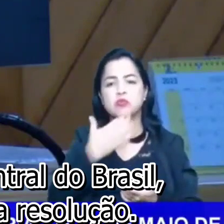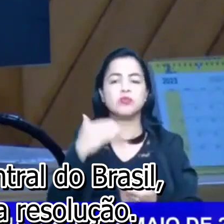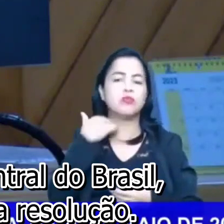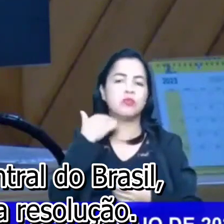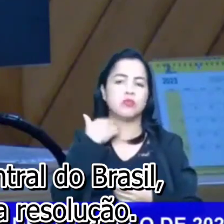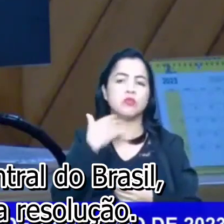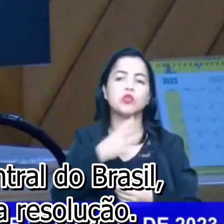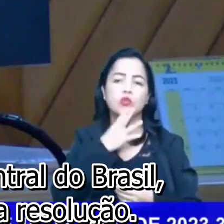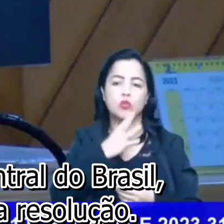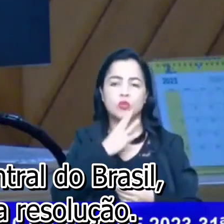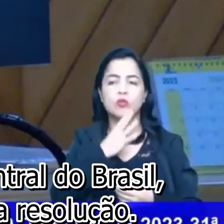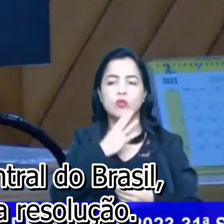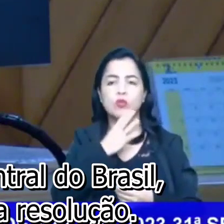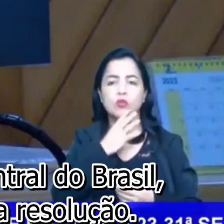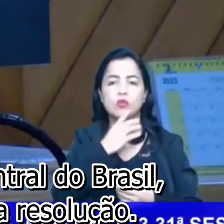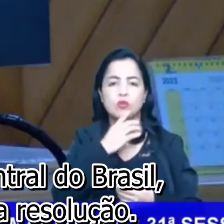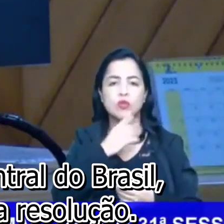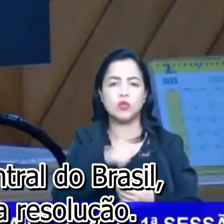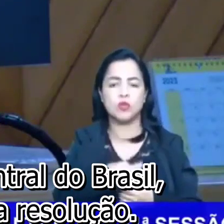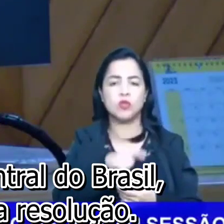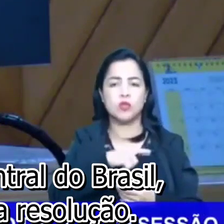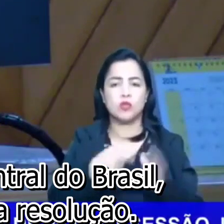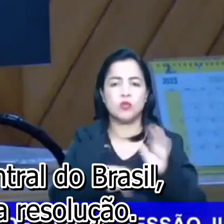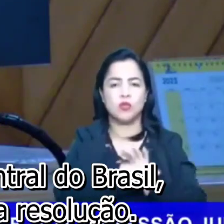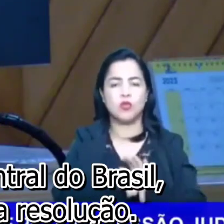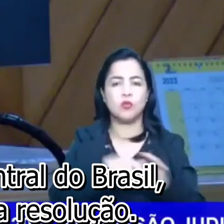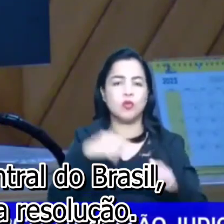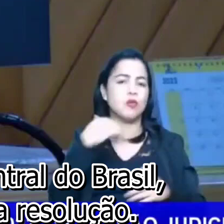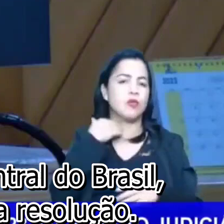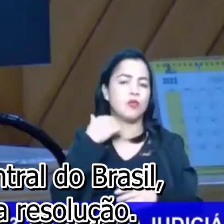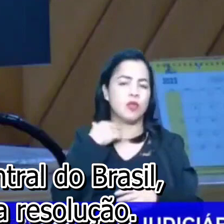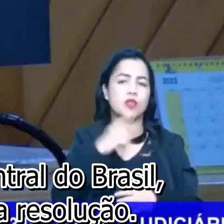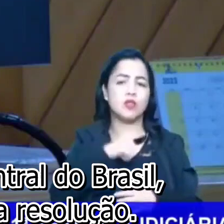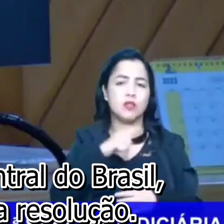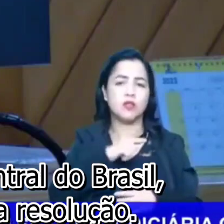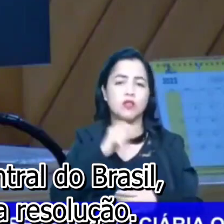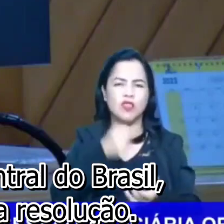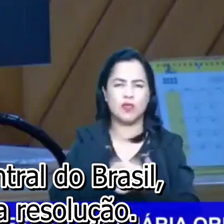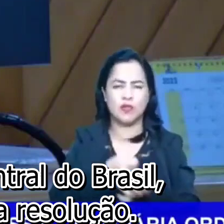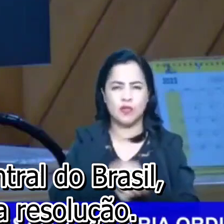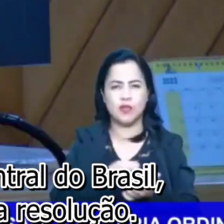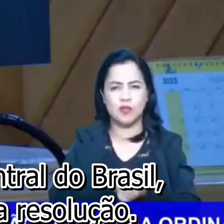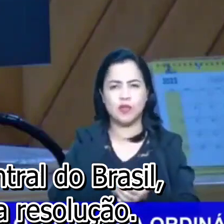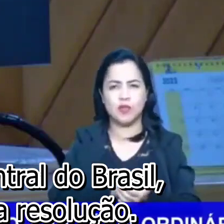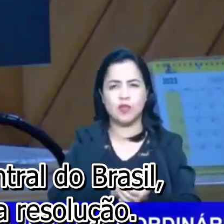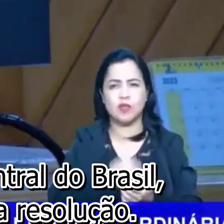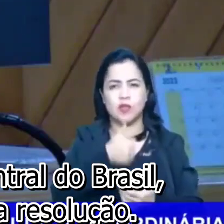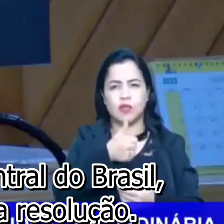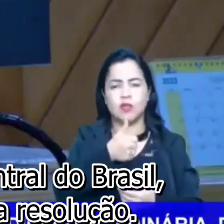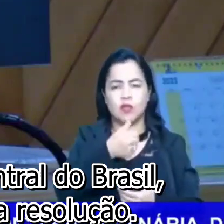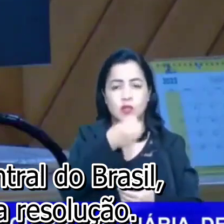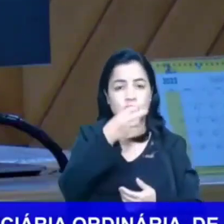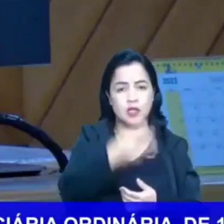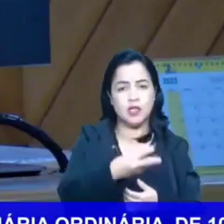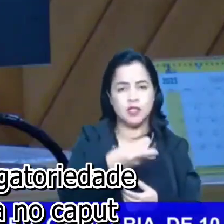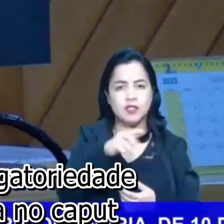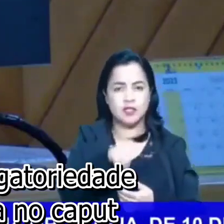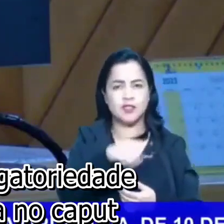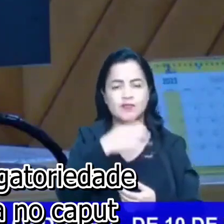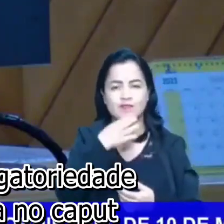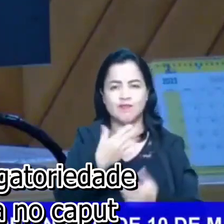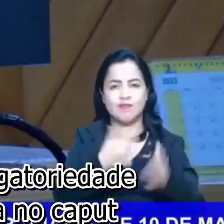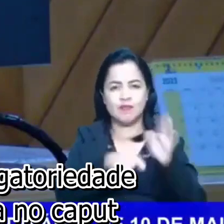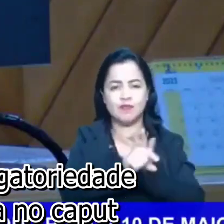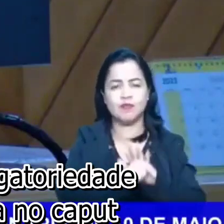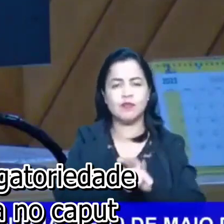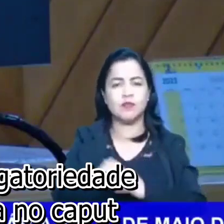comercial reconhecida pelo Banco Central do Brasil e que atenda à obrigação prevista no 13 dessa resolução. E aqui,